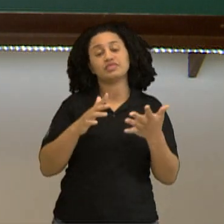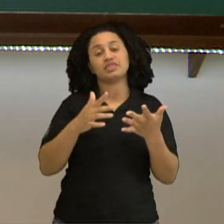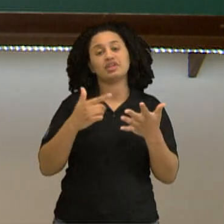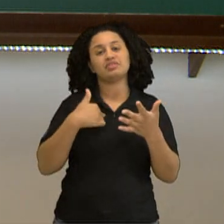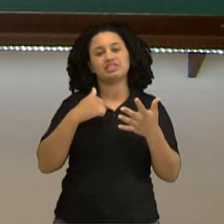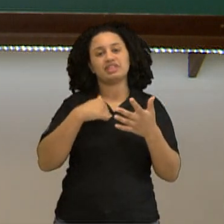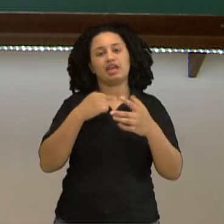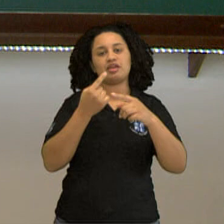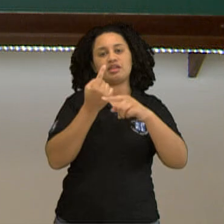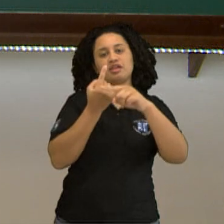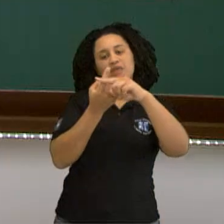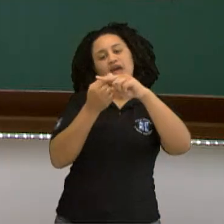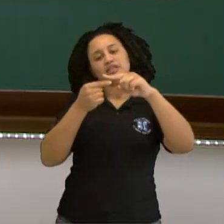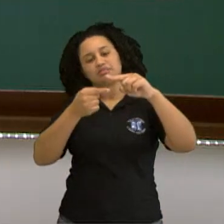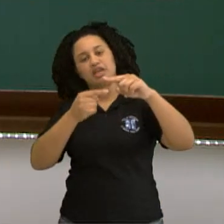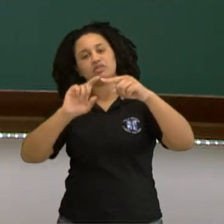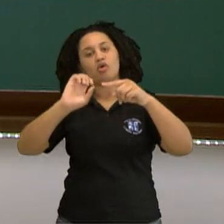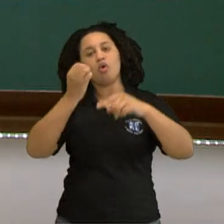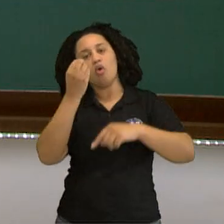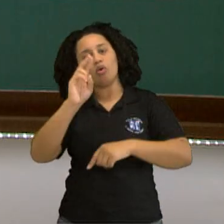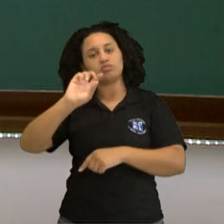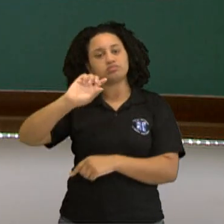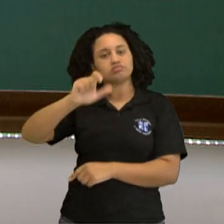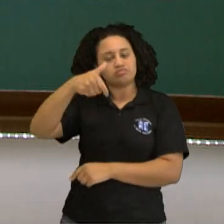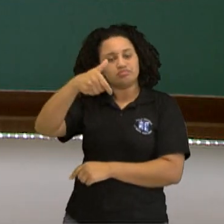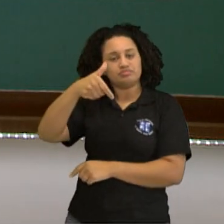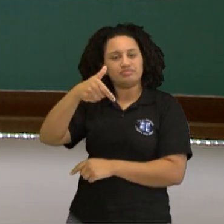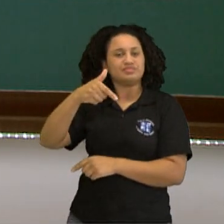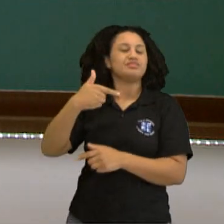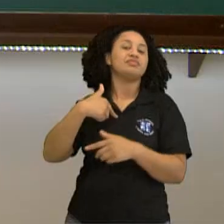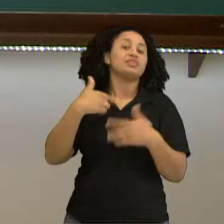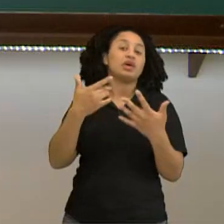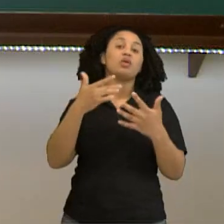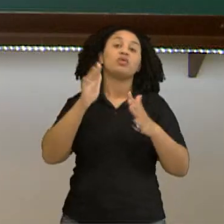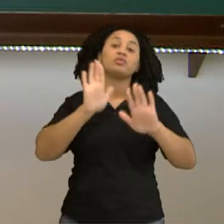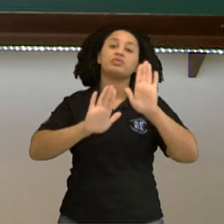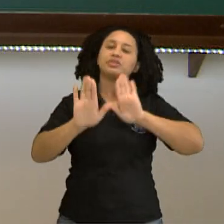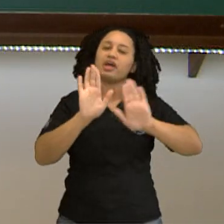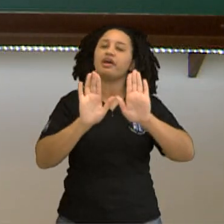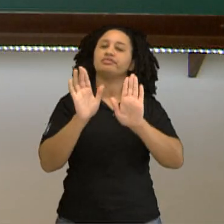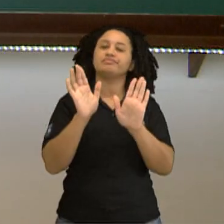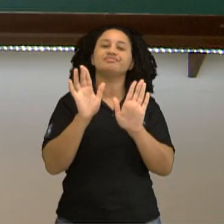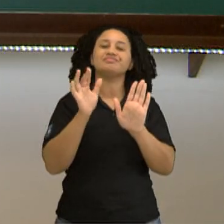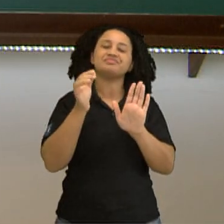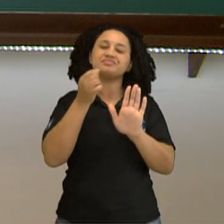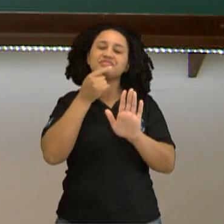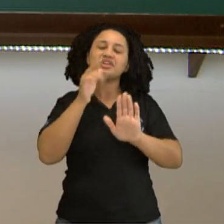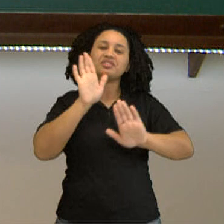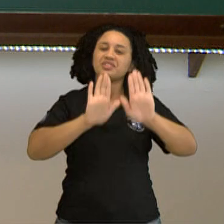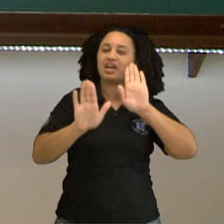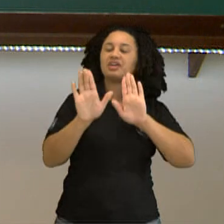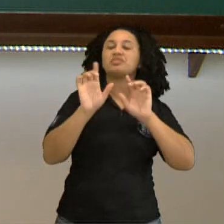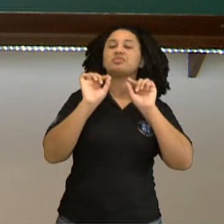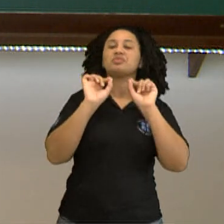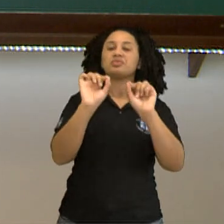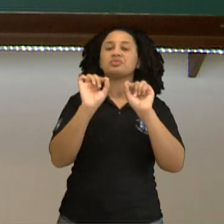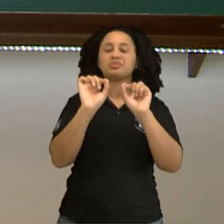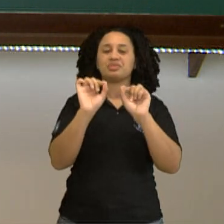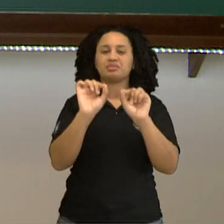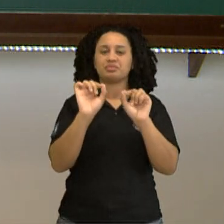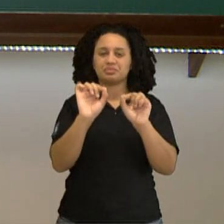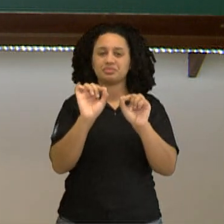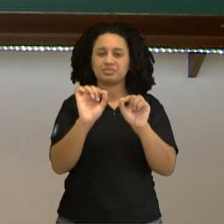sinais opostos entre eles. Então aqui, não caia na pegadinha, essa é uma pegadinha bem nojenta aí, ó. Não